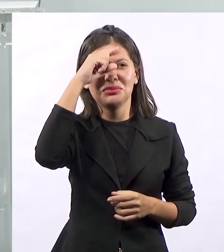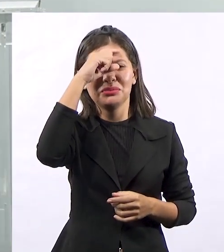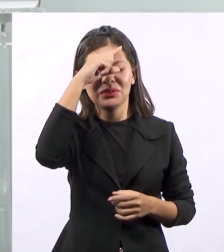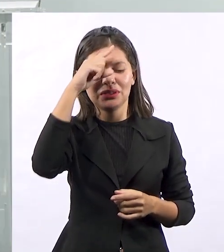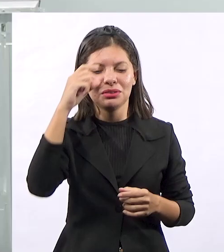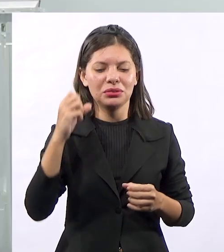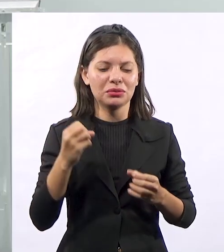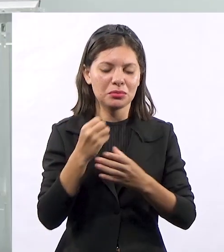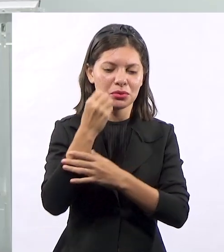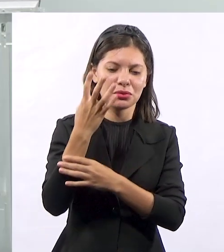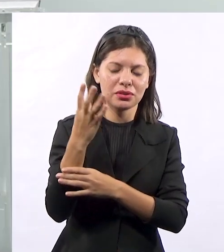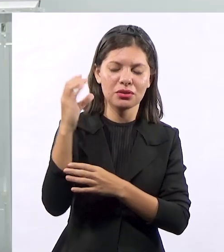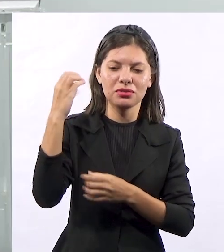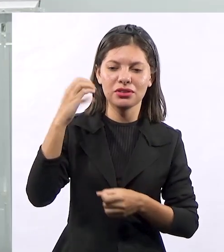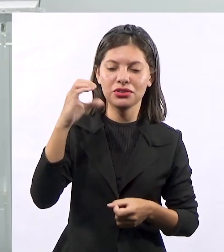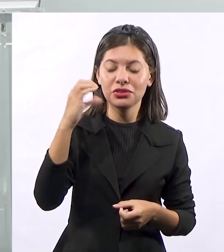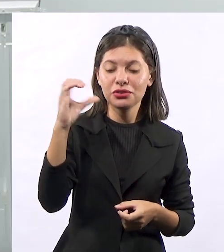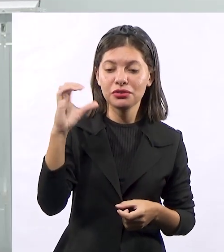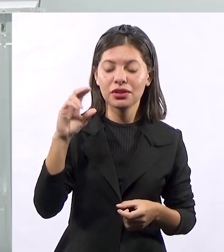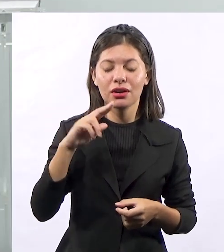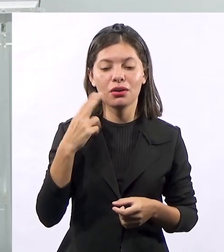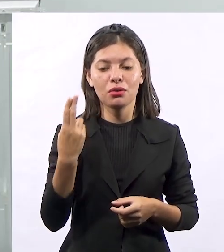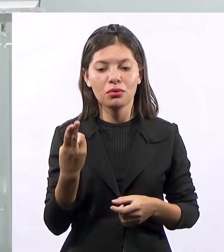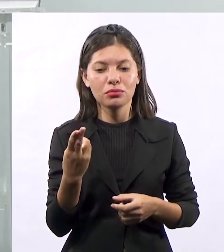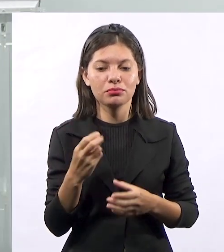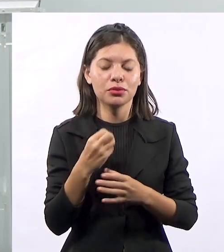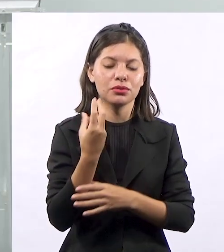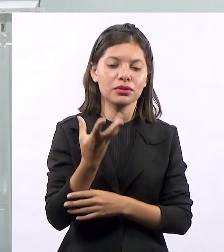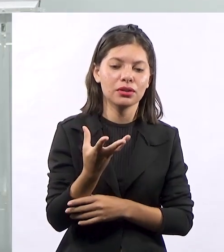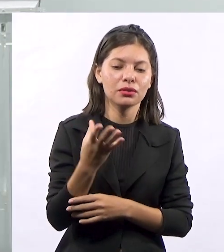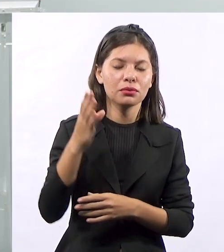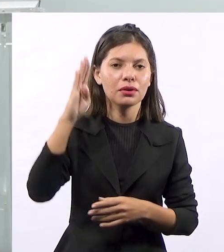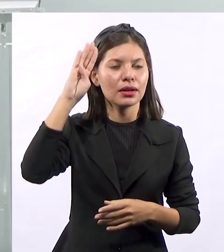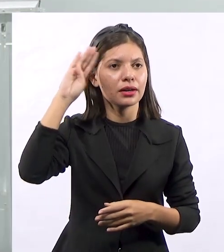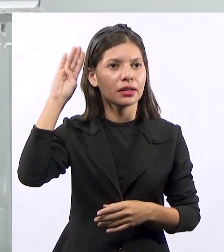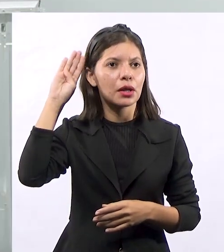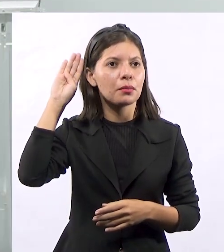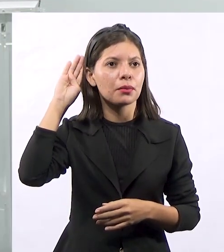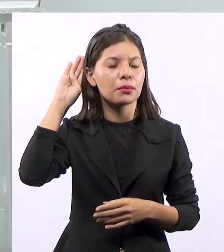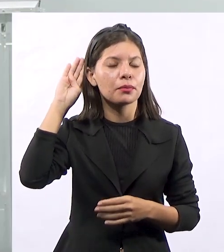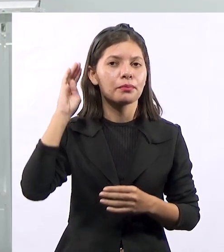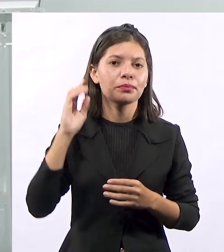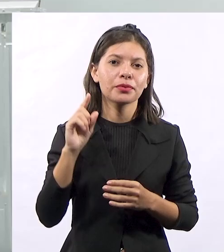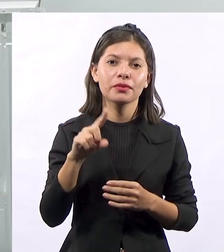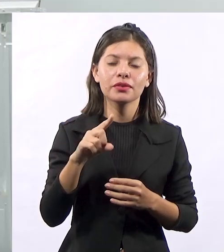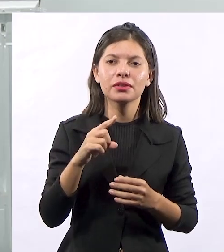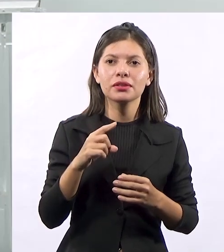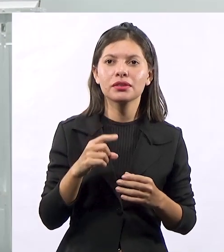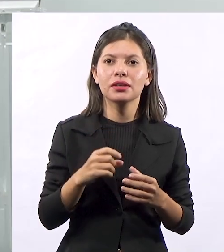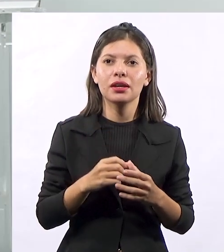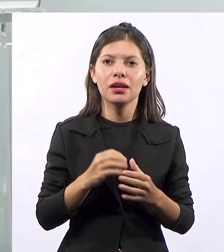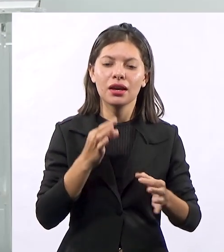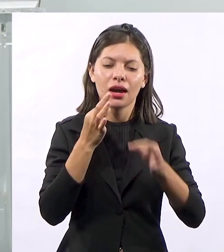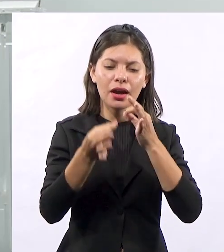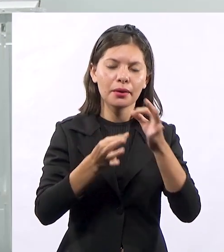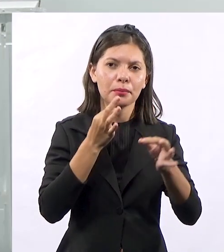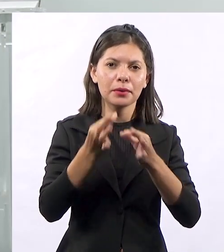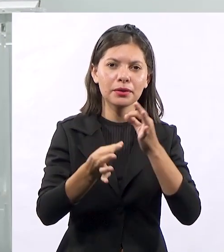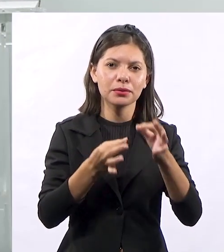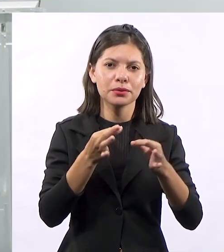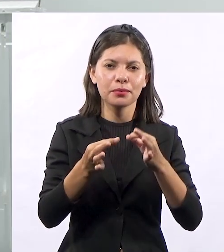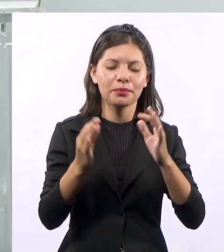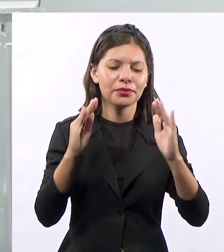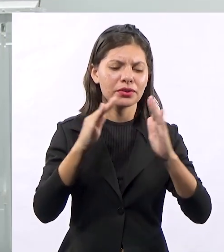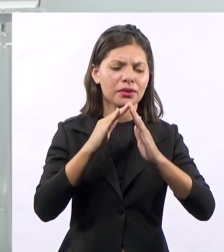científica ou da produção acadêmica, porque é quando você levanta os argumentos. Olha, vamos dar um exemplo